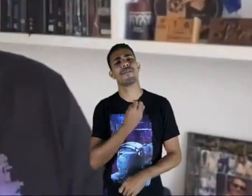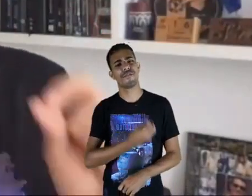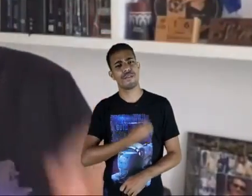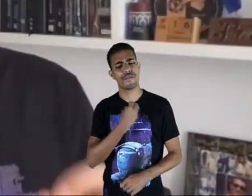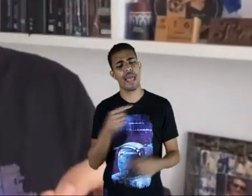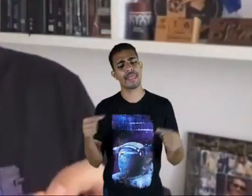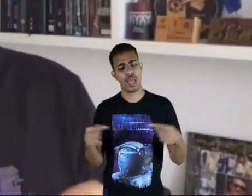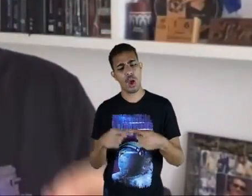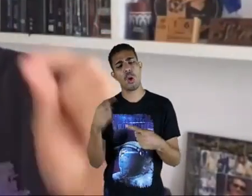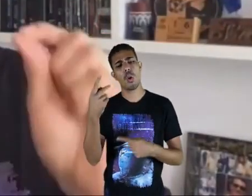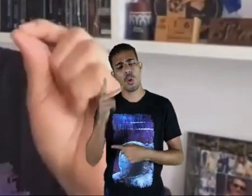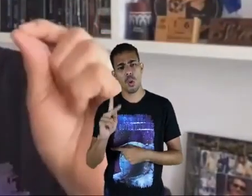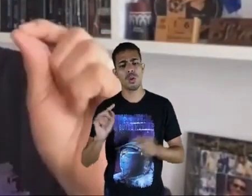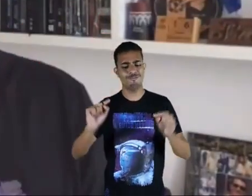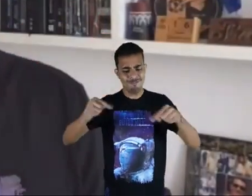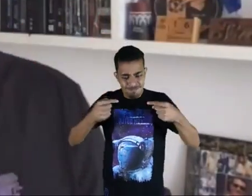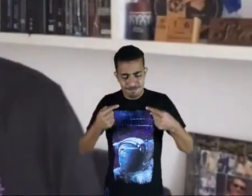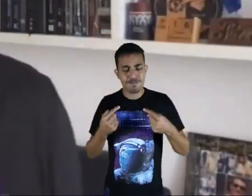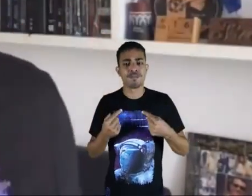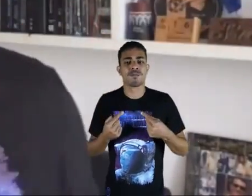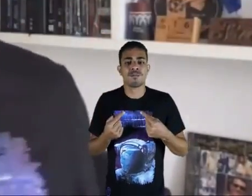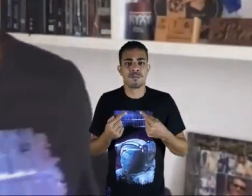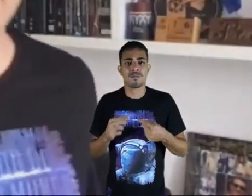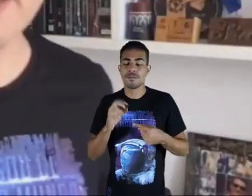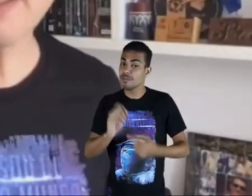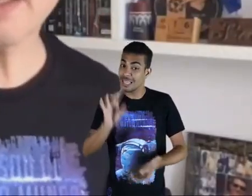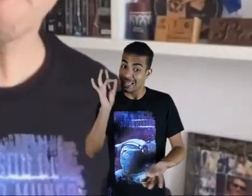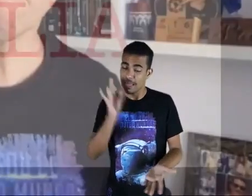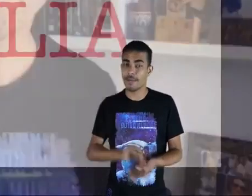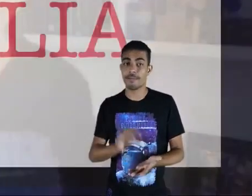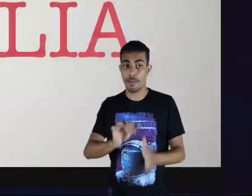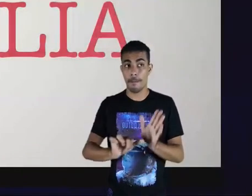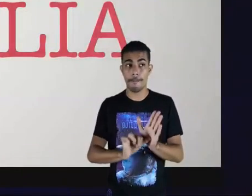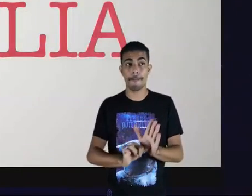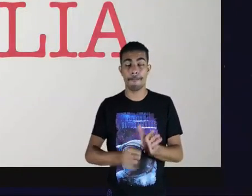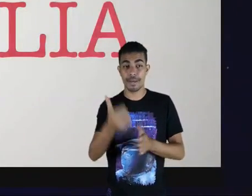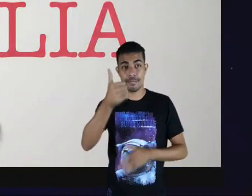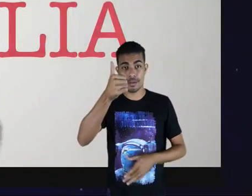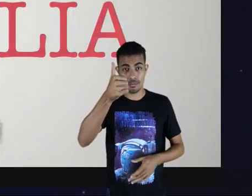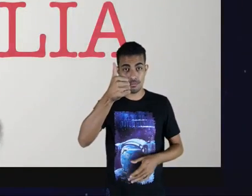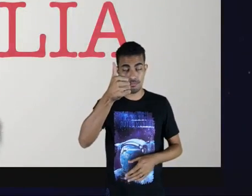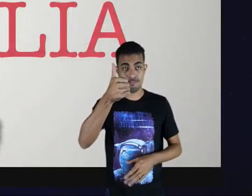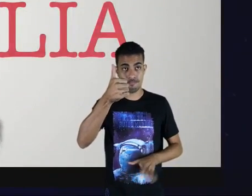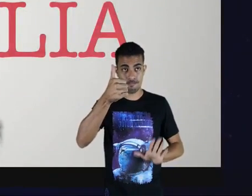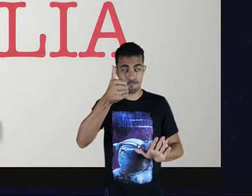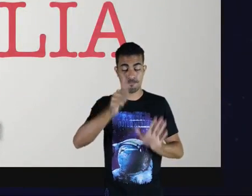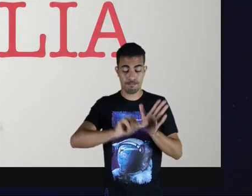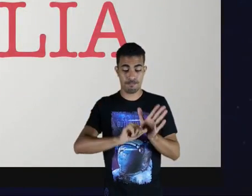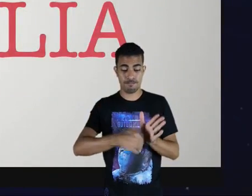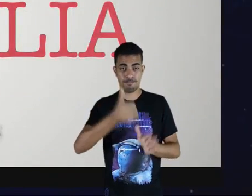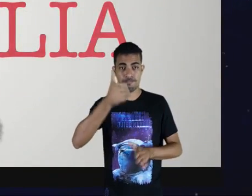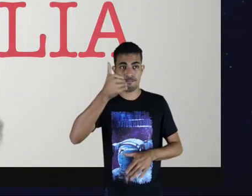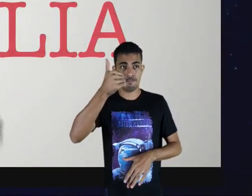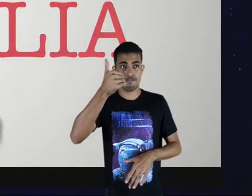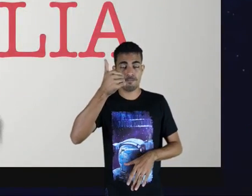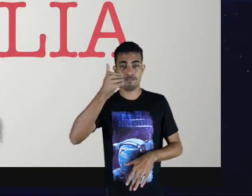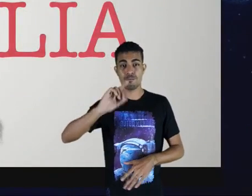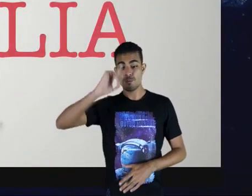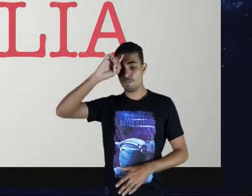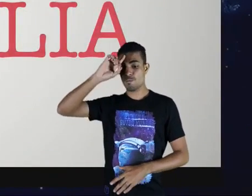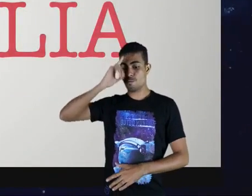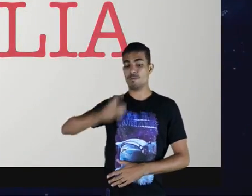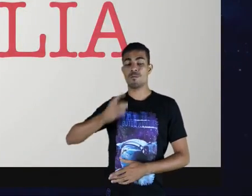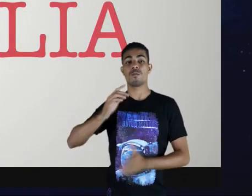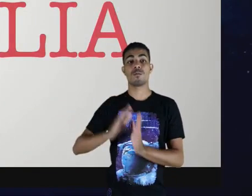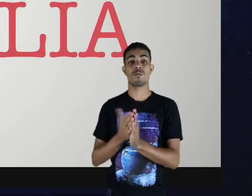desafios, vivam na verdade. Primeiro deles, o primeiro desafio atual é a